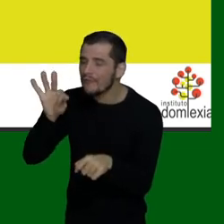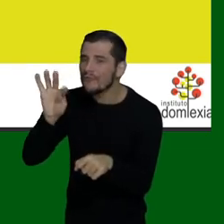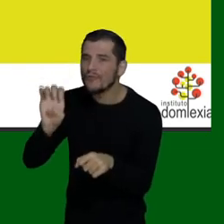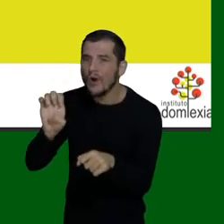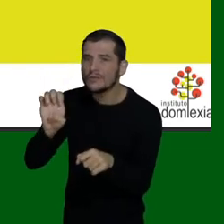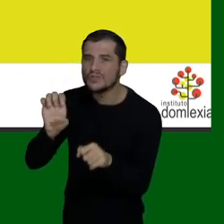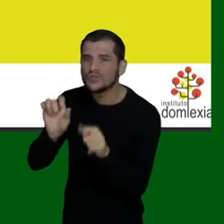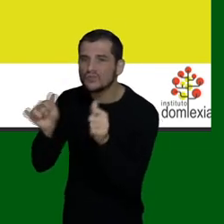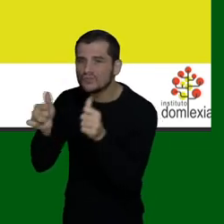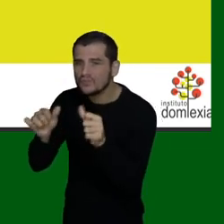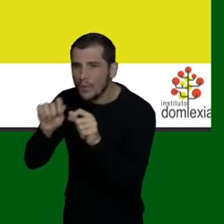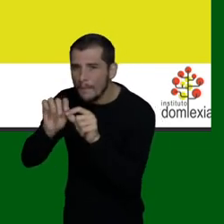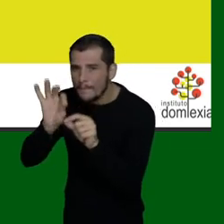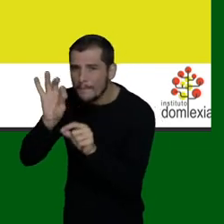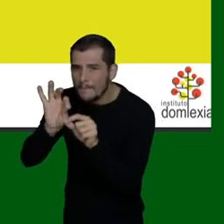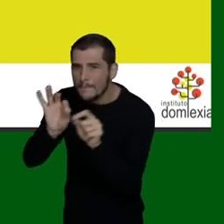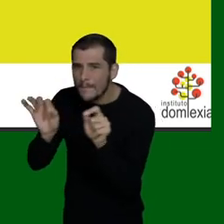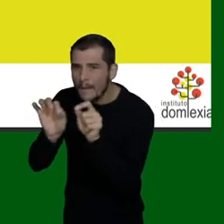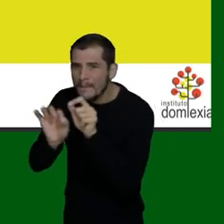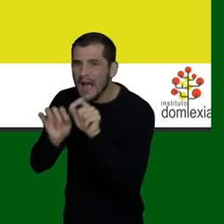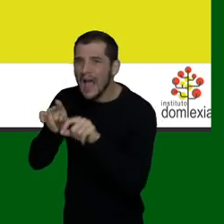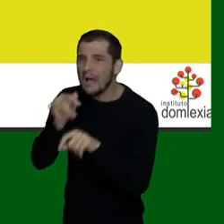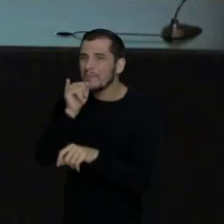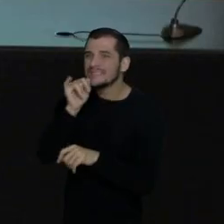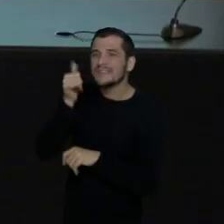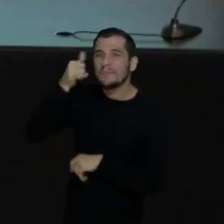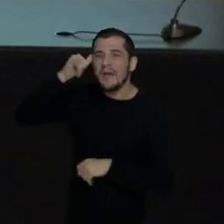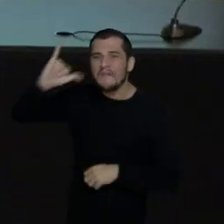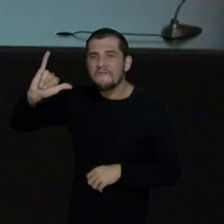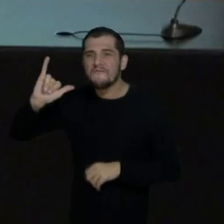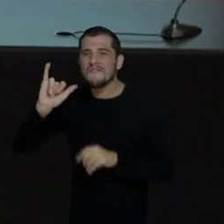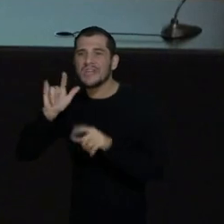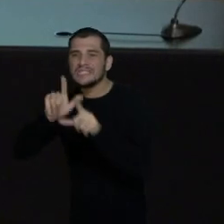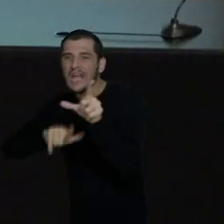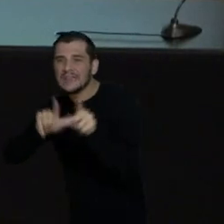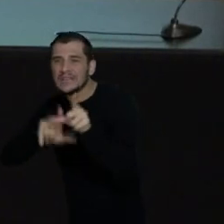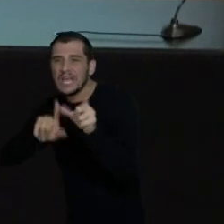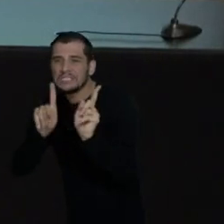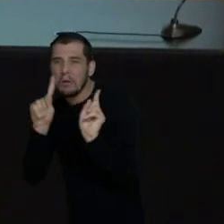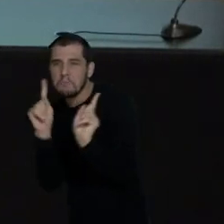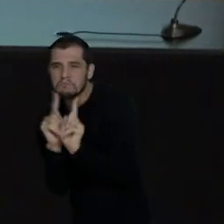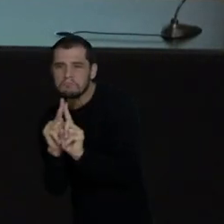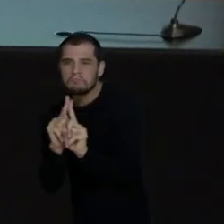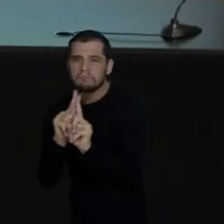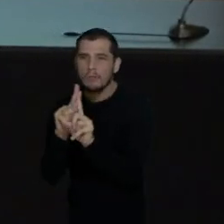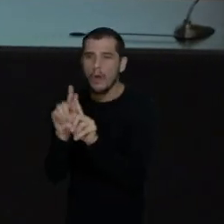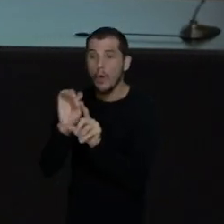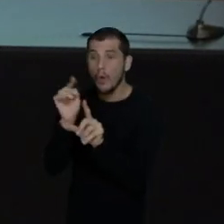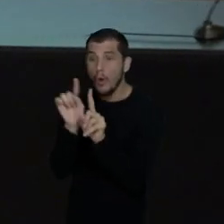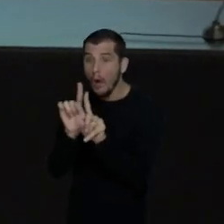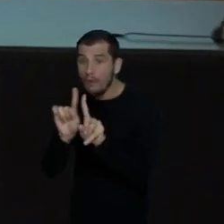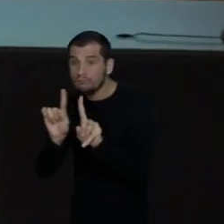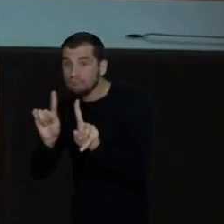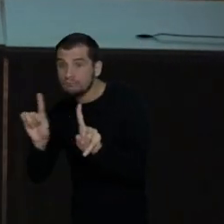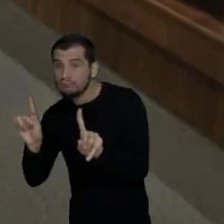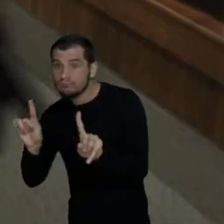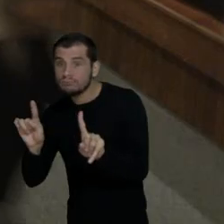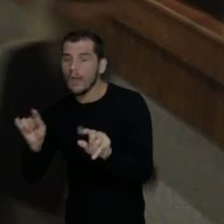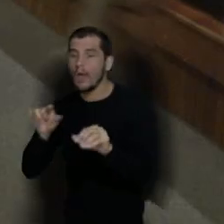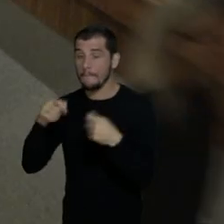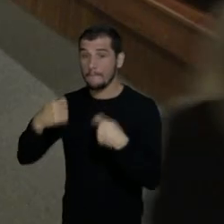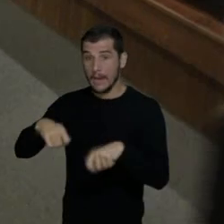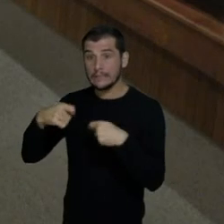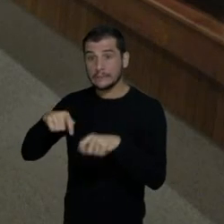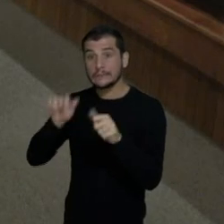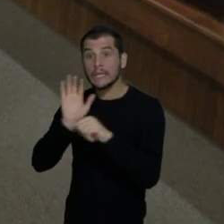Fontes que não sejam rebuscadas que não sejam muito grudadas ou muito separadas né então são coisas que ajudam na